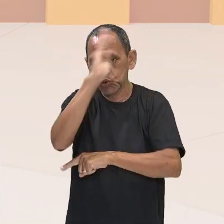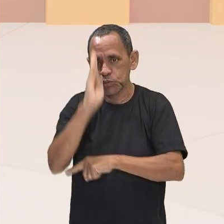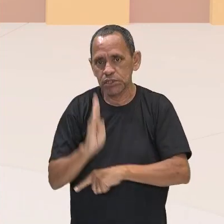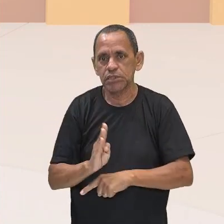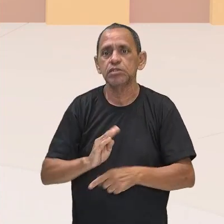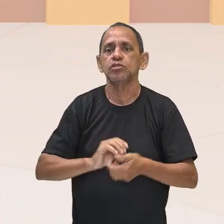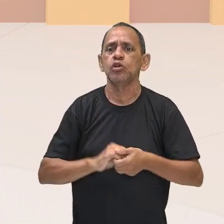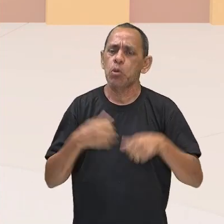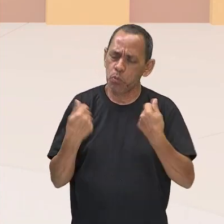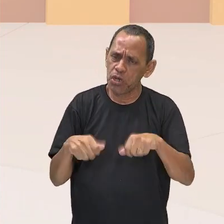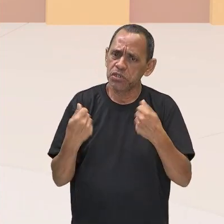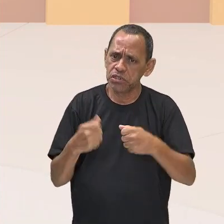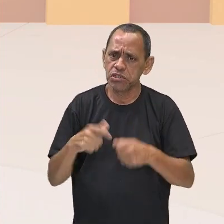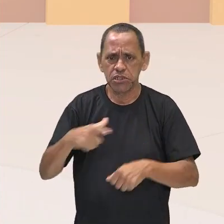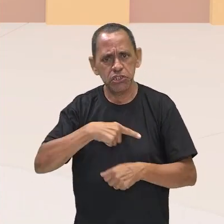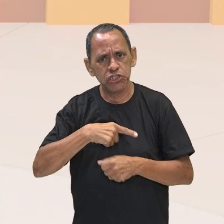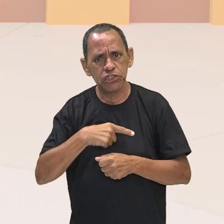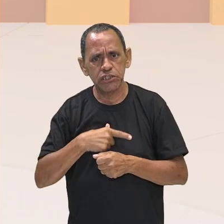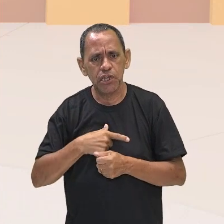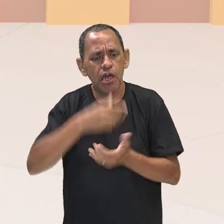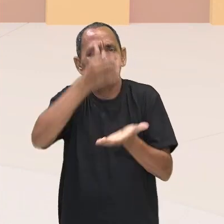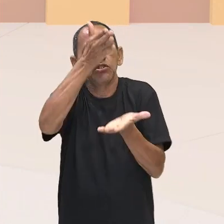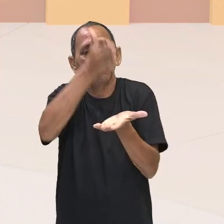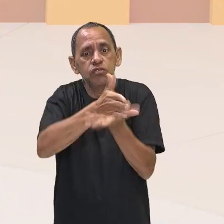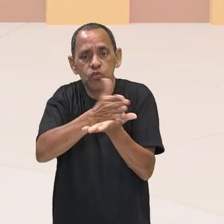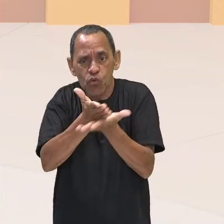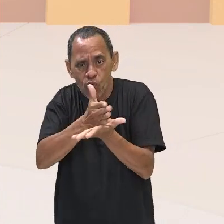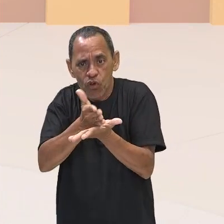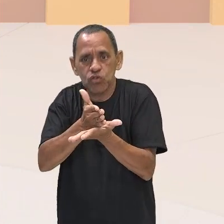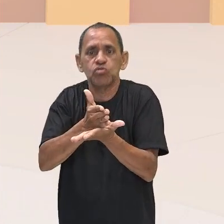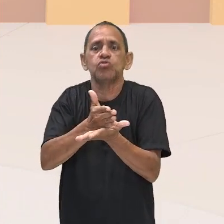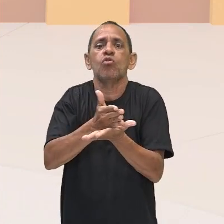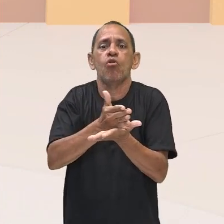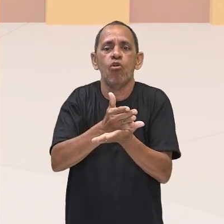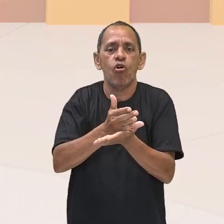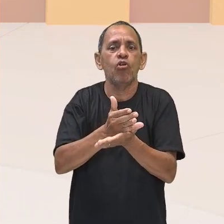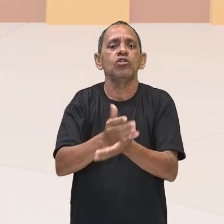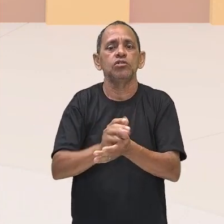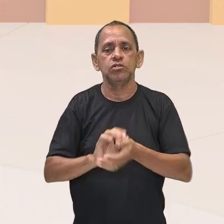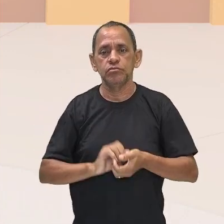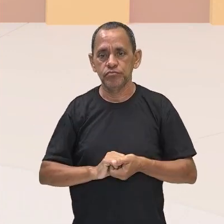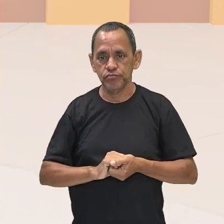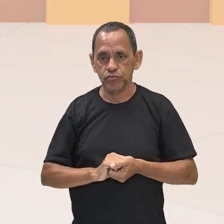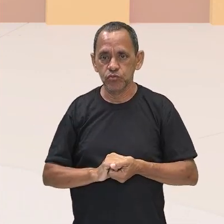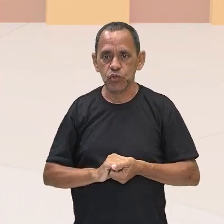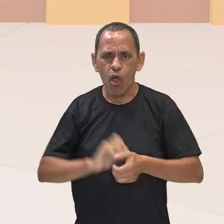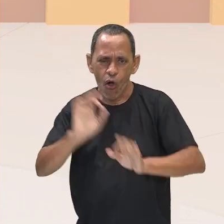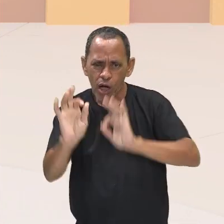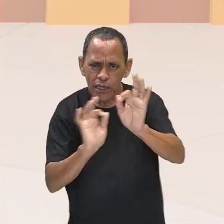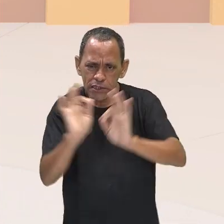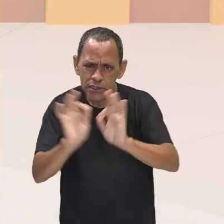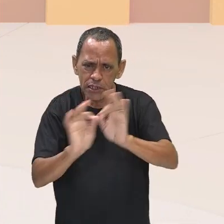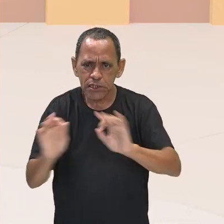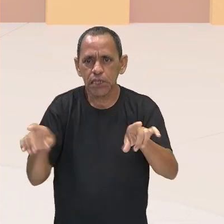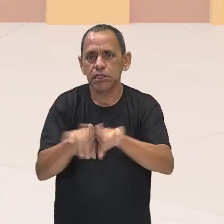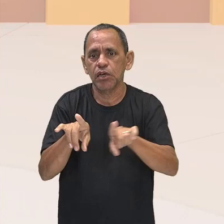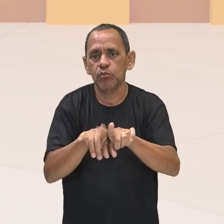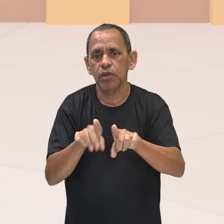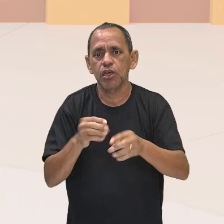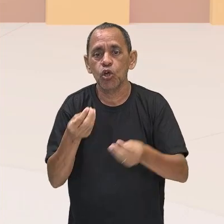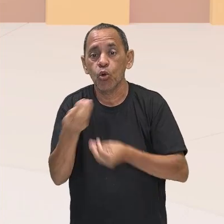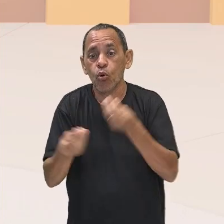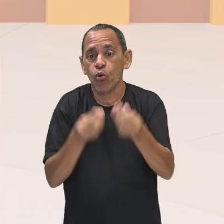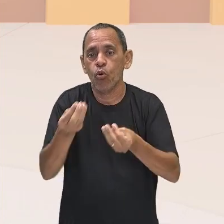haver subdivisões desse território para que seja mais fácil fazer o planejamento e a organização. Então, a gente vai